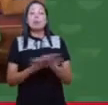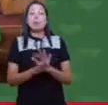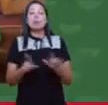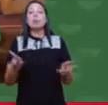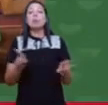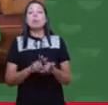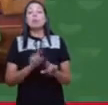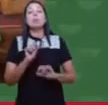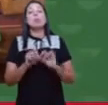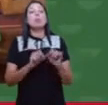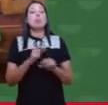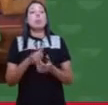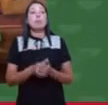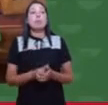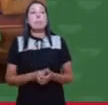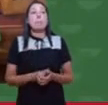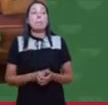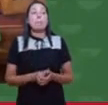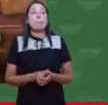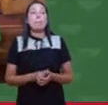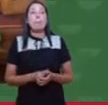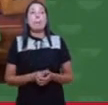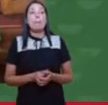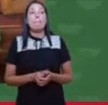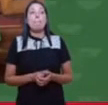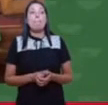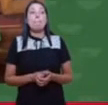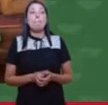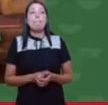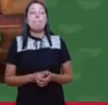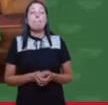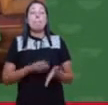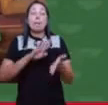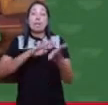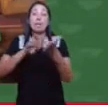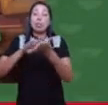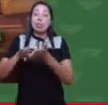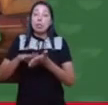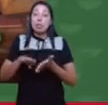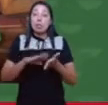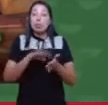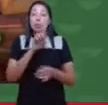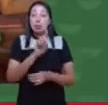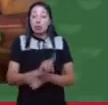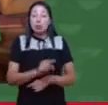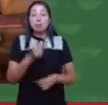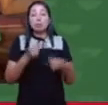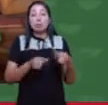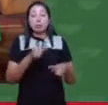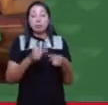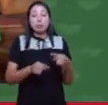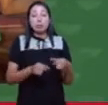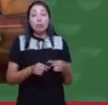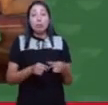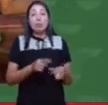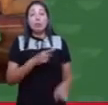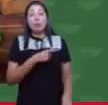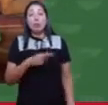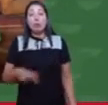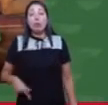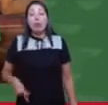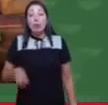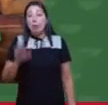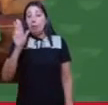também pela retirada dos direitos políticos do presidente